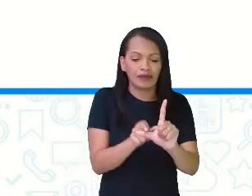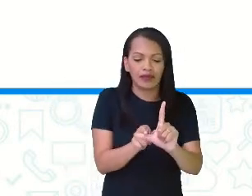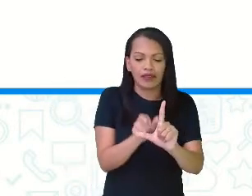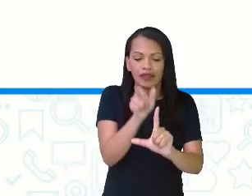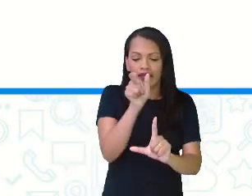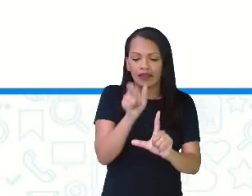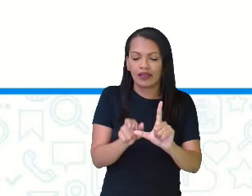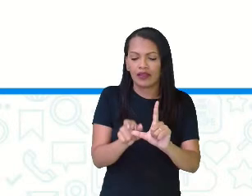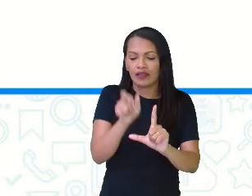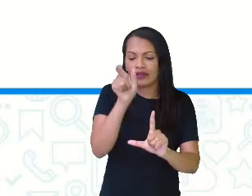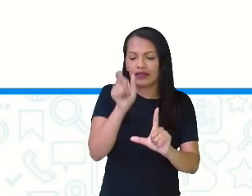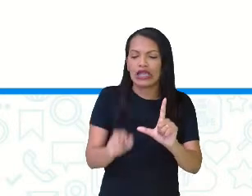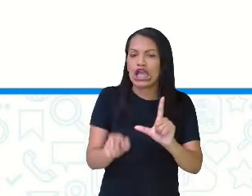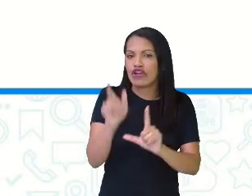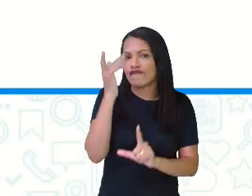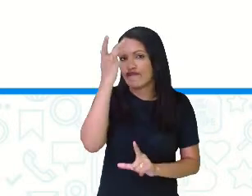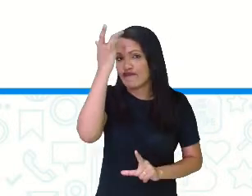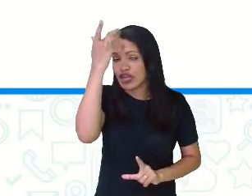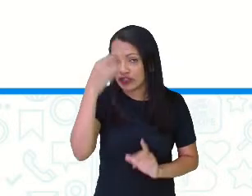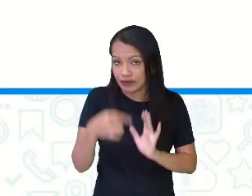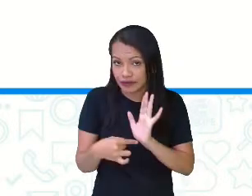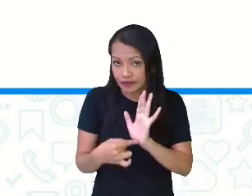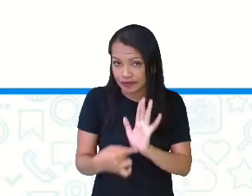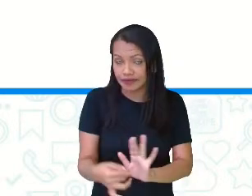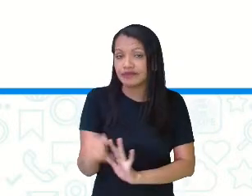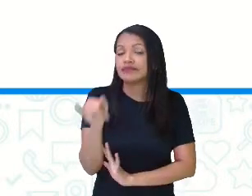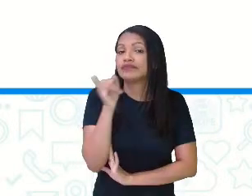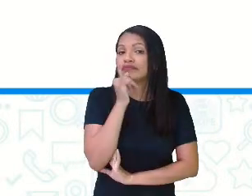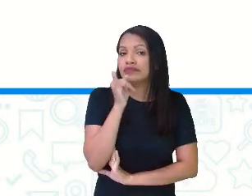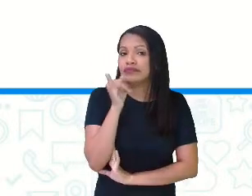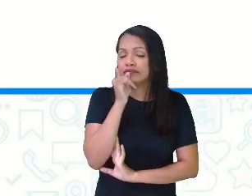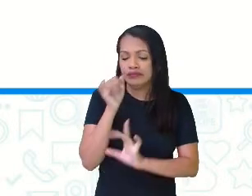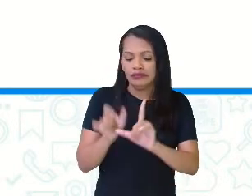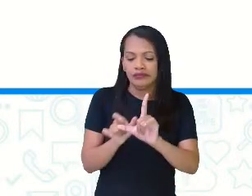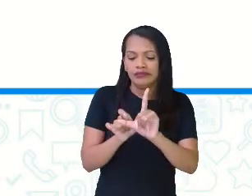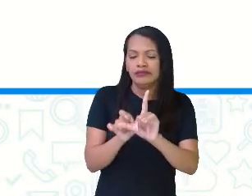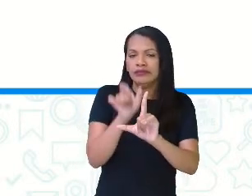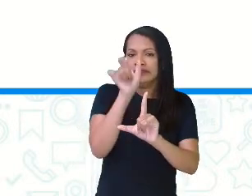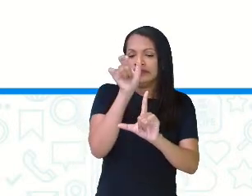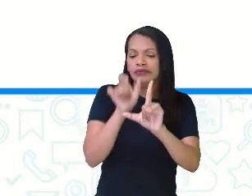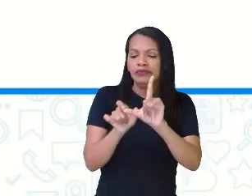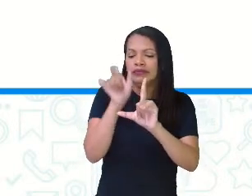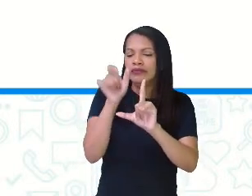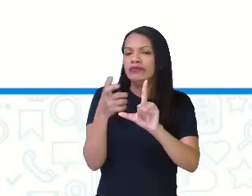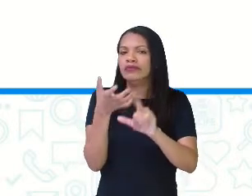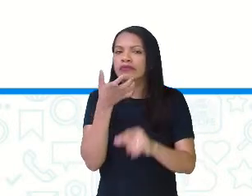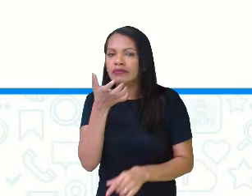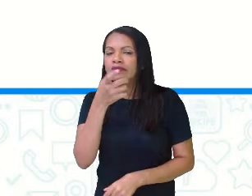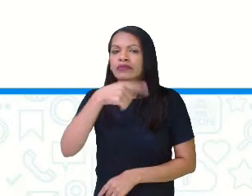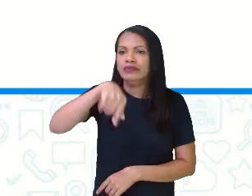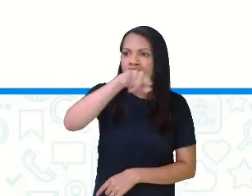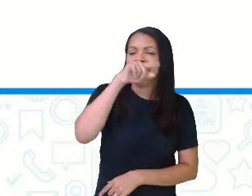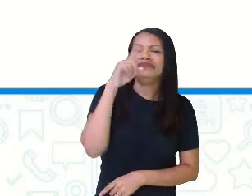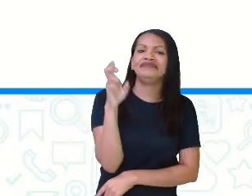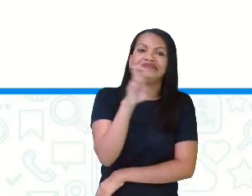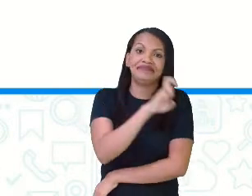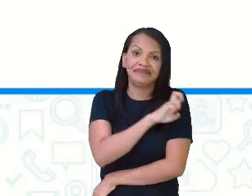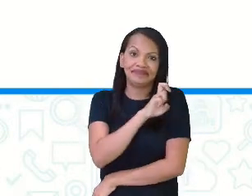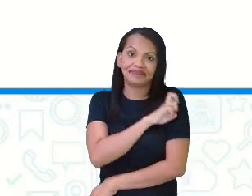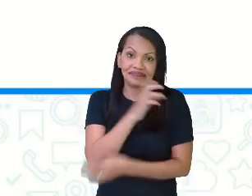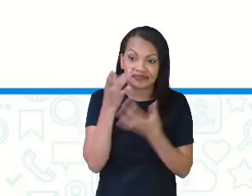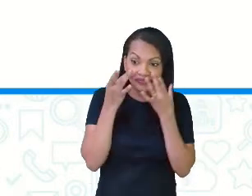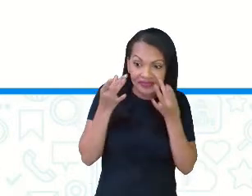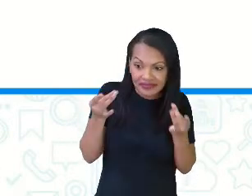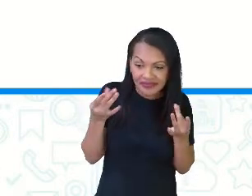mais fáceis. Eu trouxe para vocês hoje exemplos com gráfico de barras, mas eu quero que você do quinto ano fique